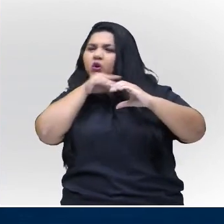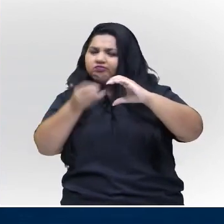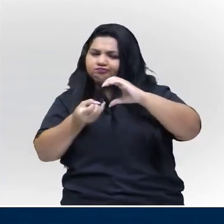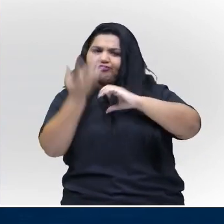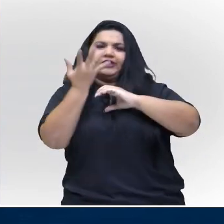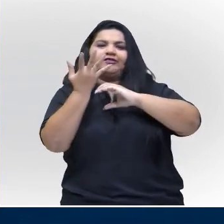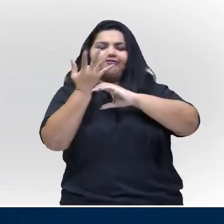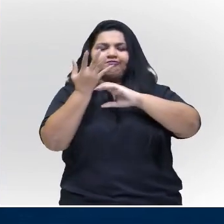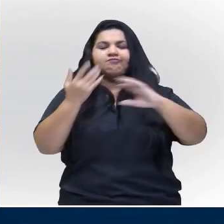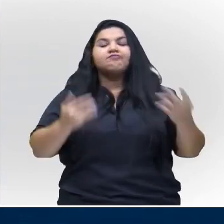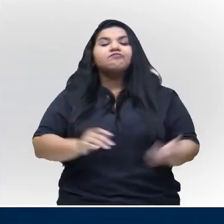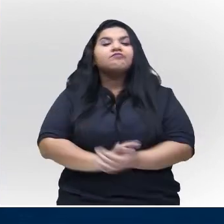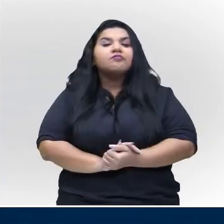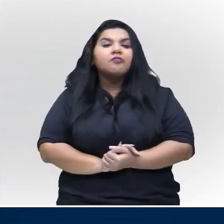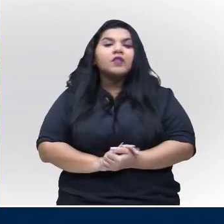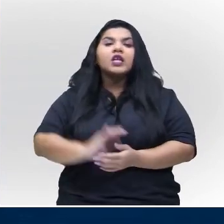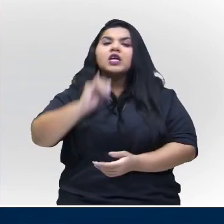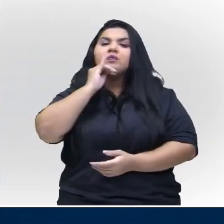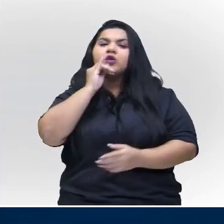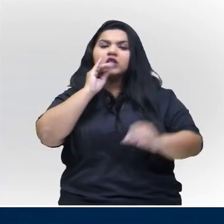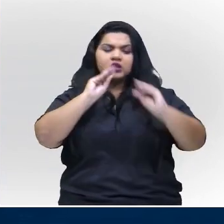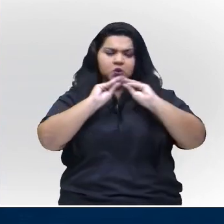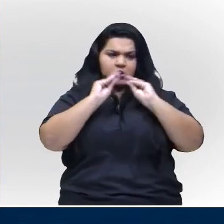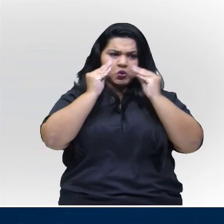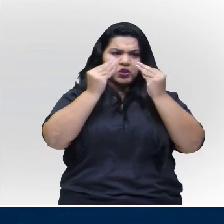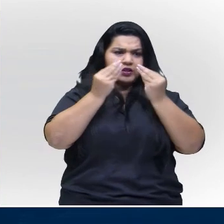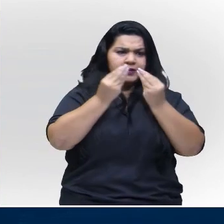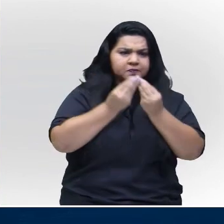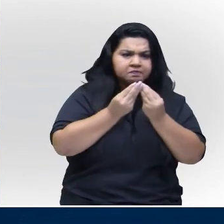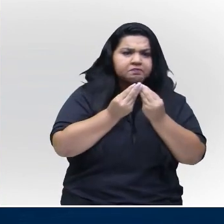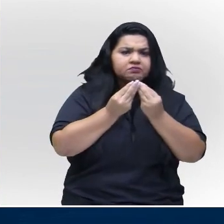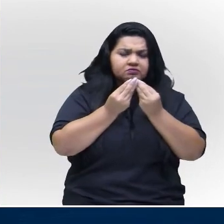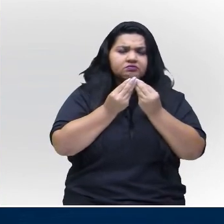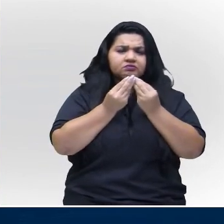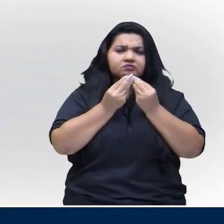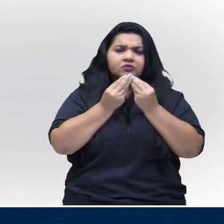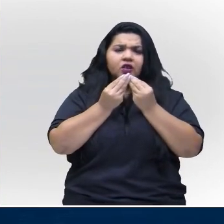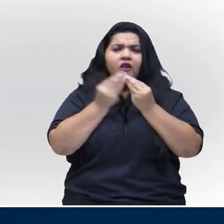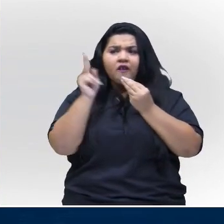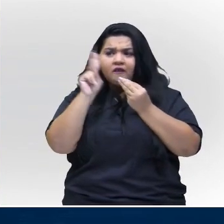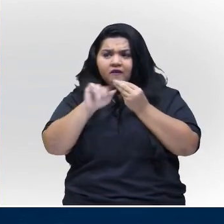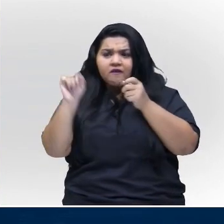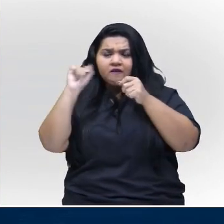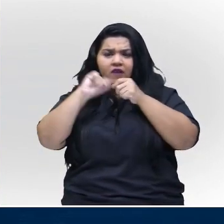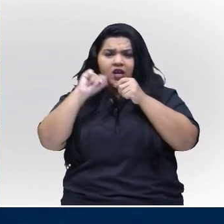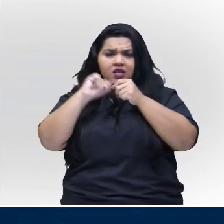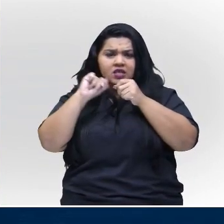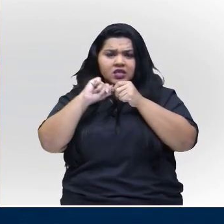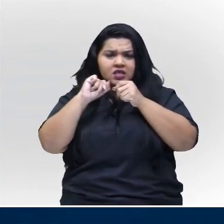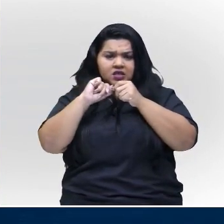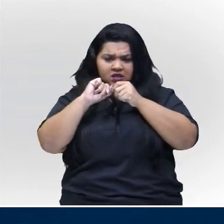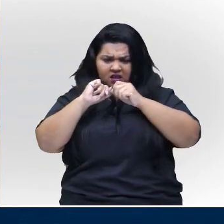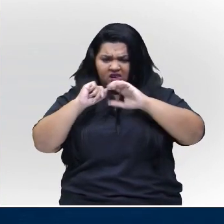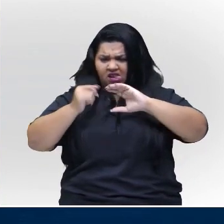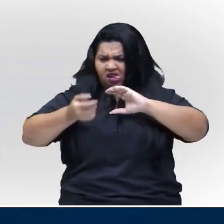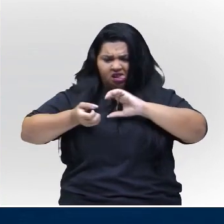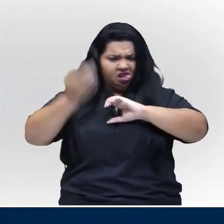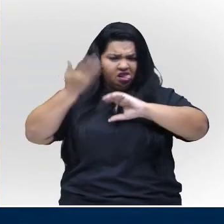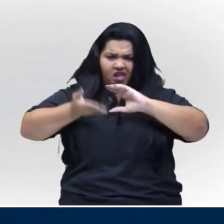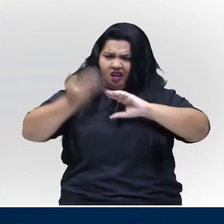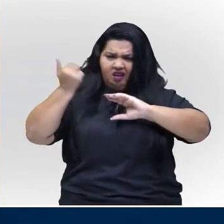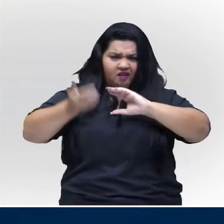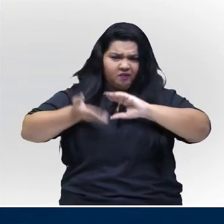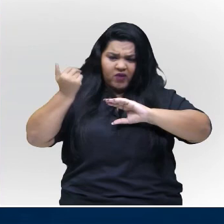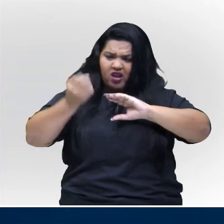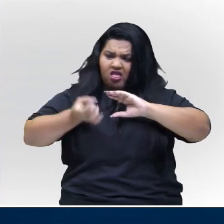substância, né? Por exemplo, uma excreta, ela vai fazer com que aquilo seja eliminado. Então ela